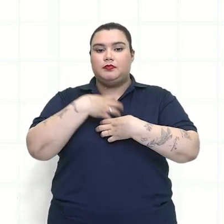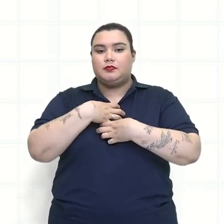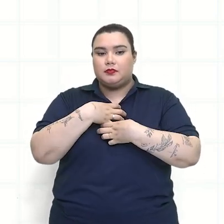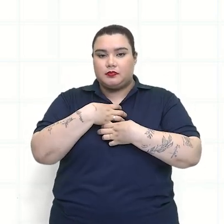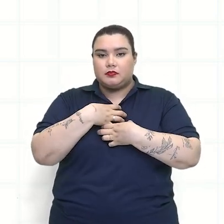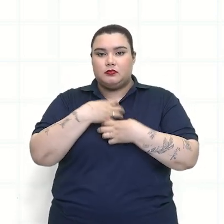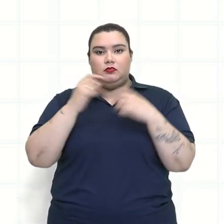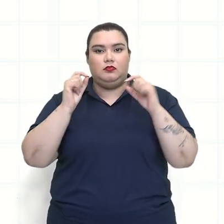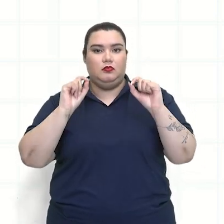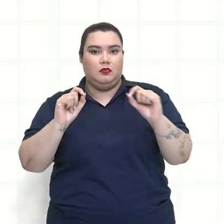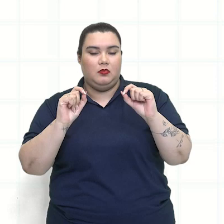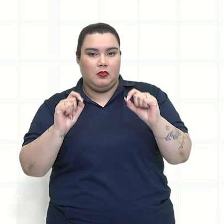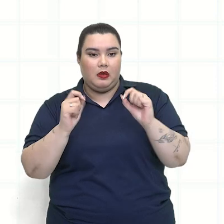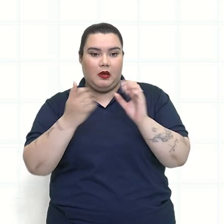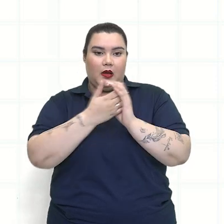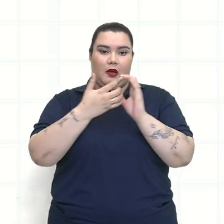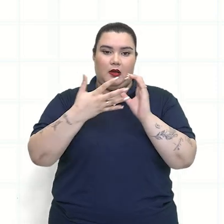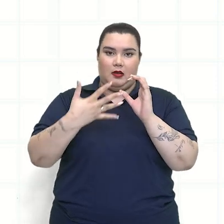criar